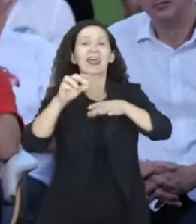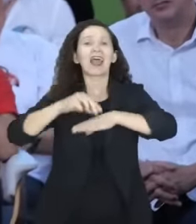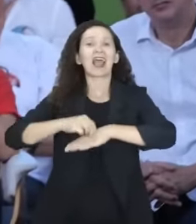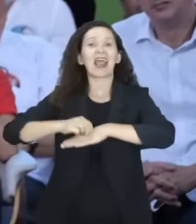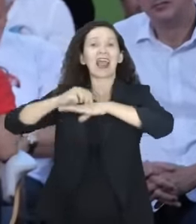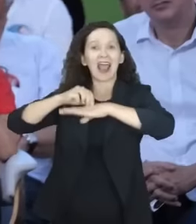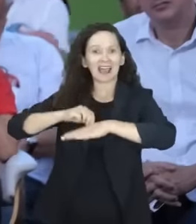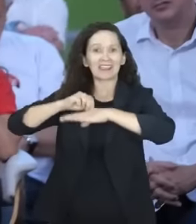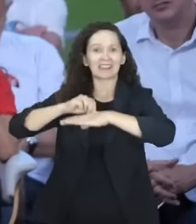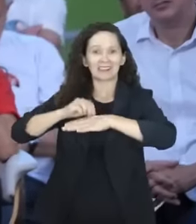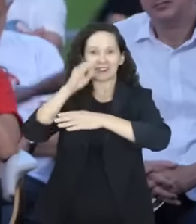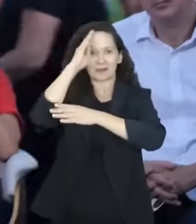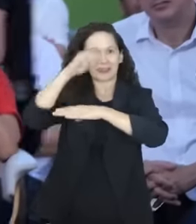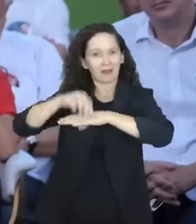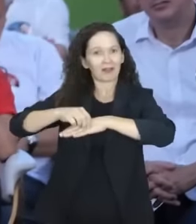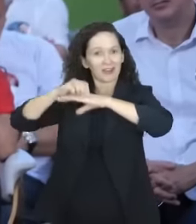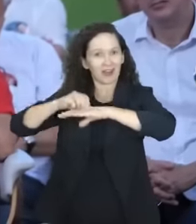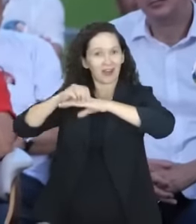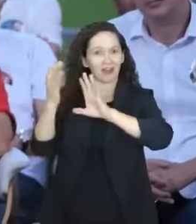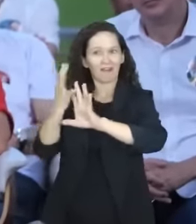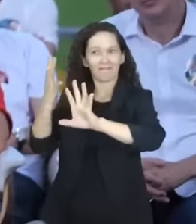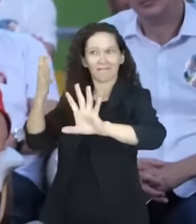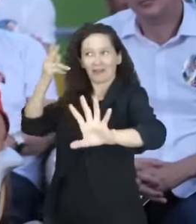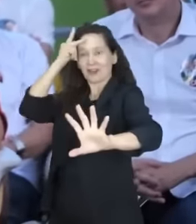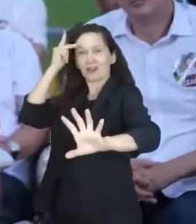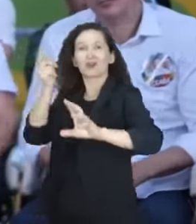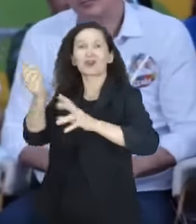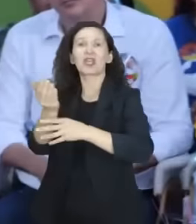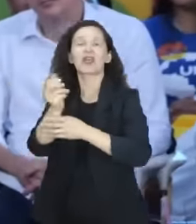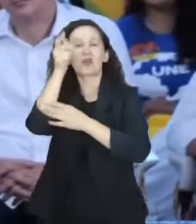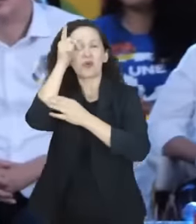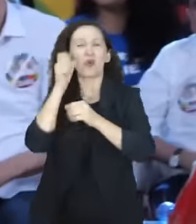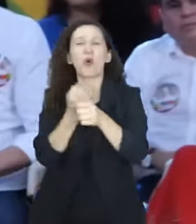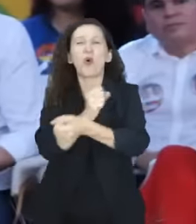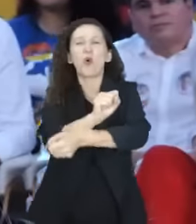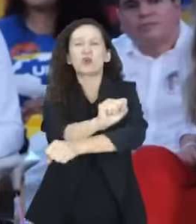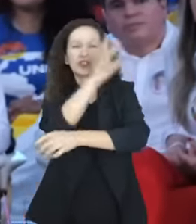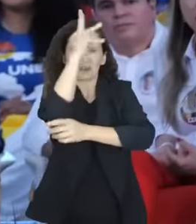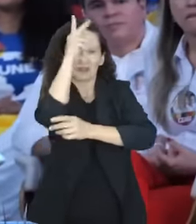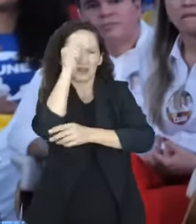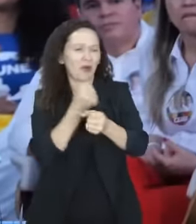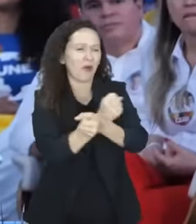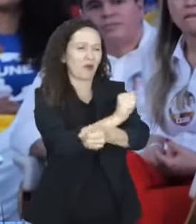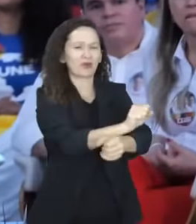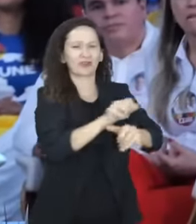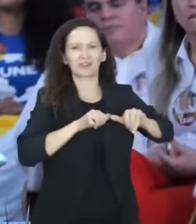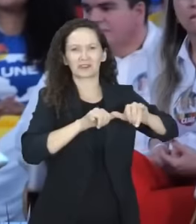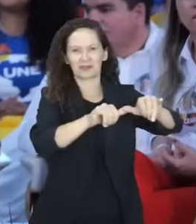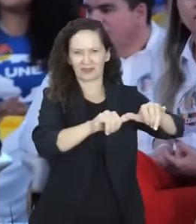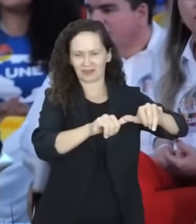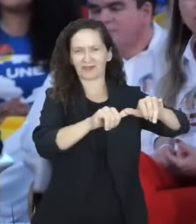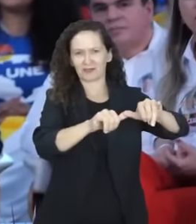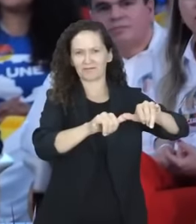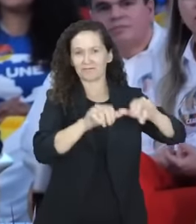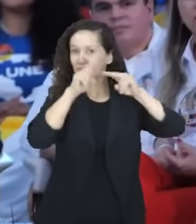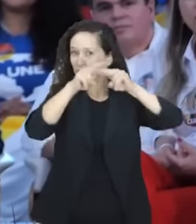na fila para pegar carcaça de frango ou osso no açougue. É por isso que eu digo todo